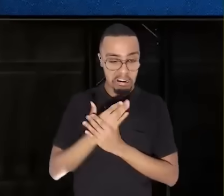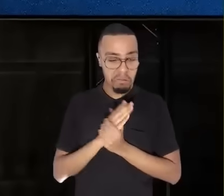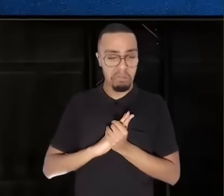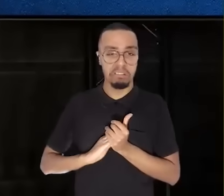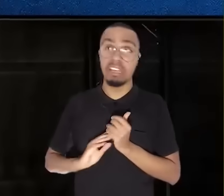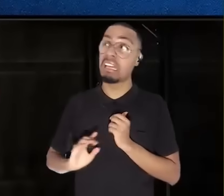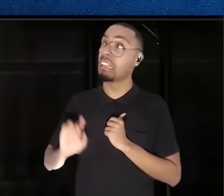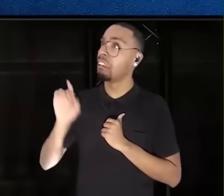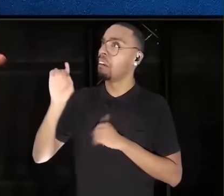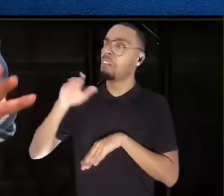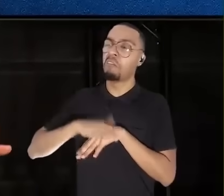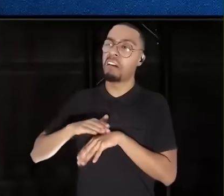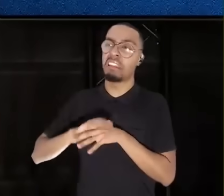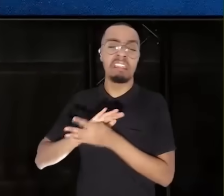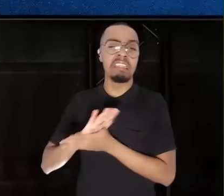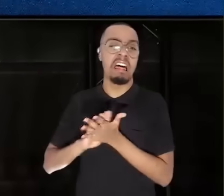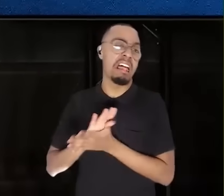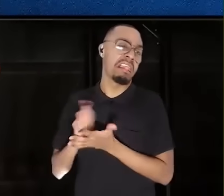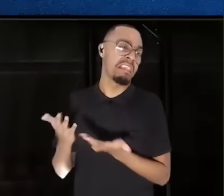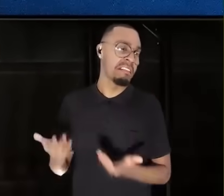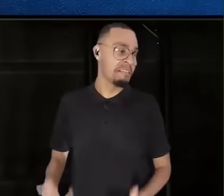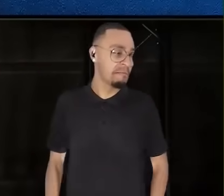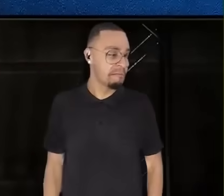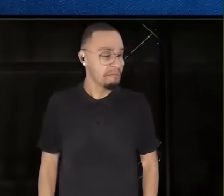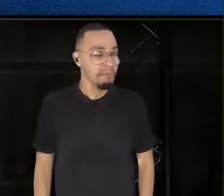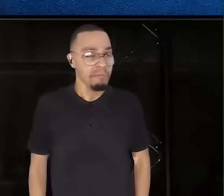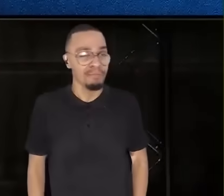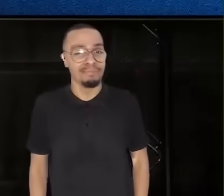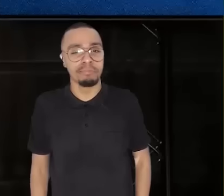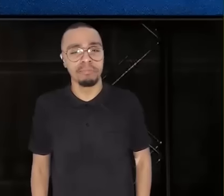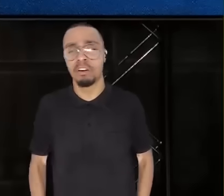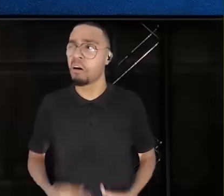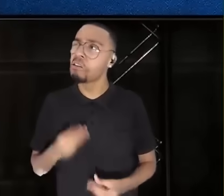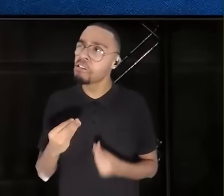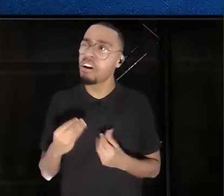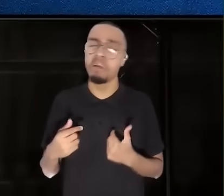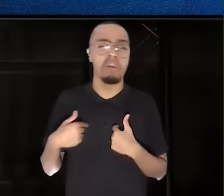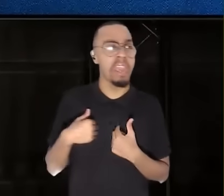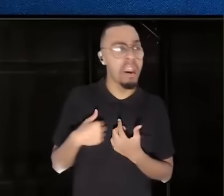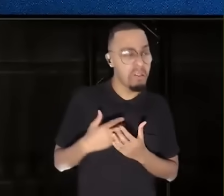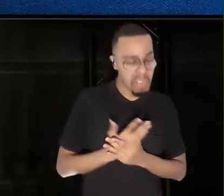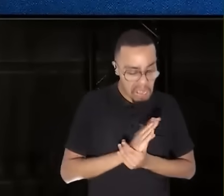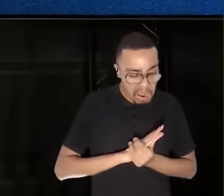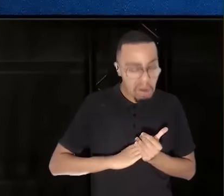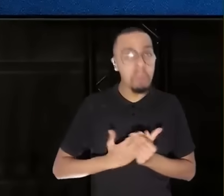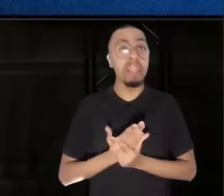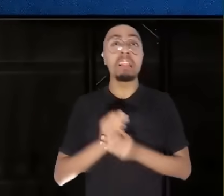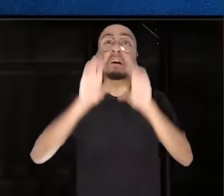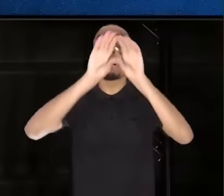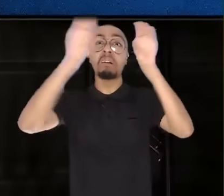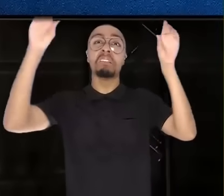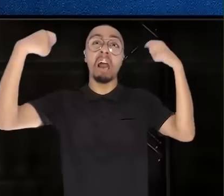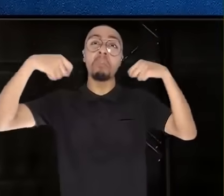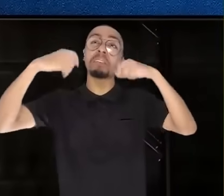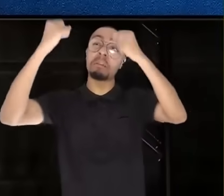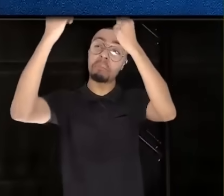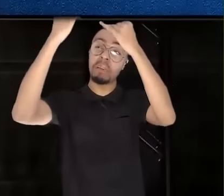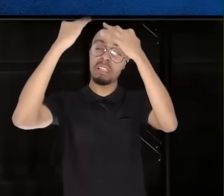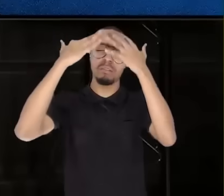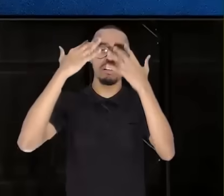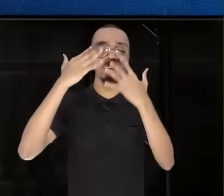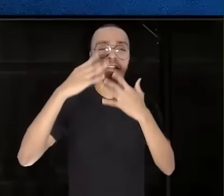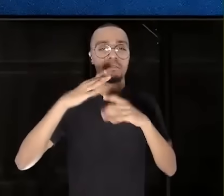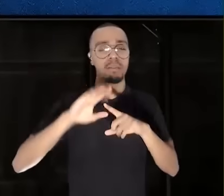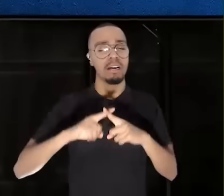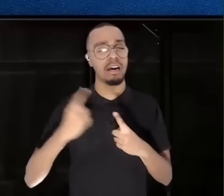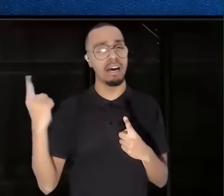estou incomodado, o mundo tem que parar para me ouvir. Quando eu estou incomodado, o céu tem que gritar ao meu respeito. Mas aí você lembra